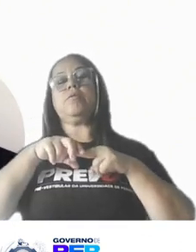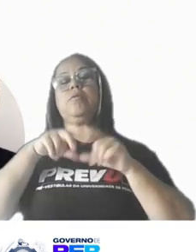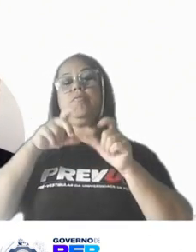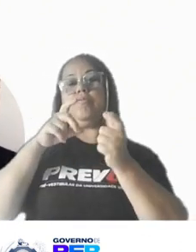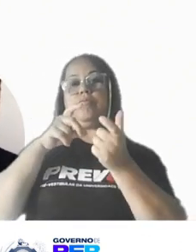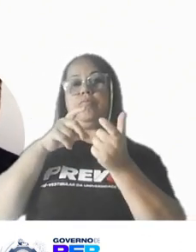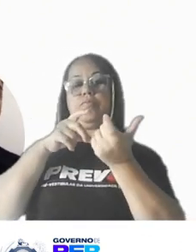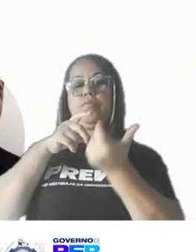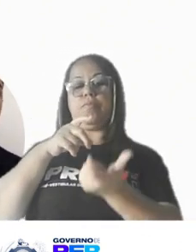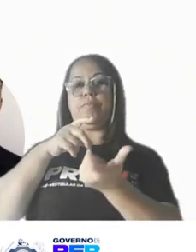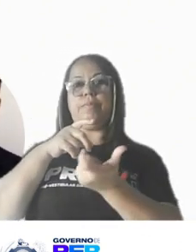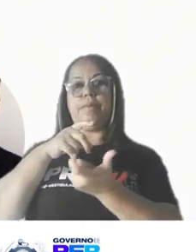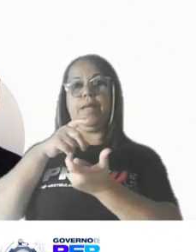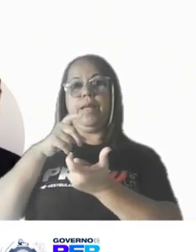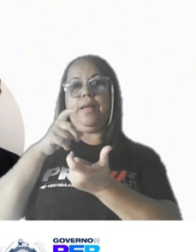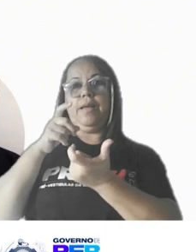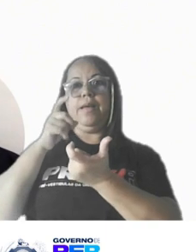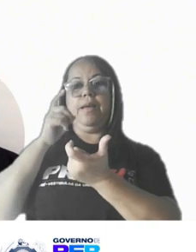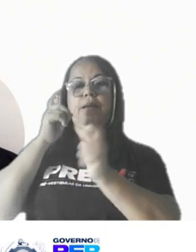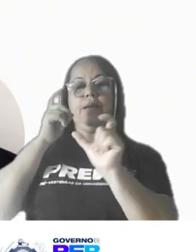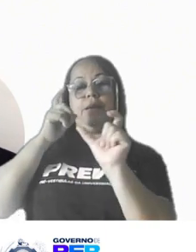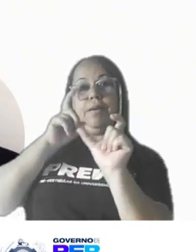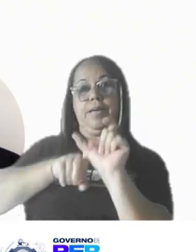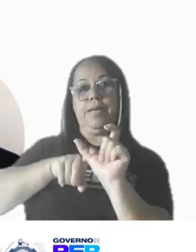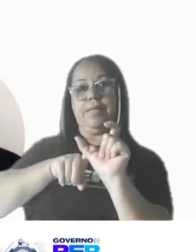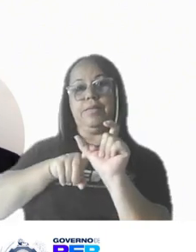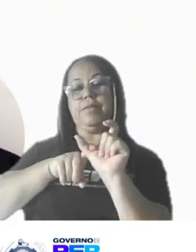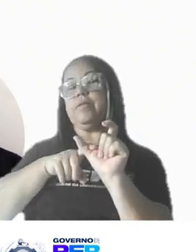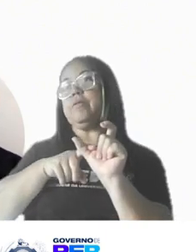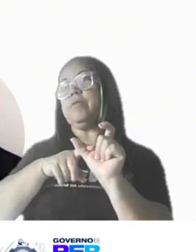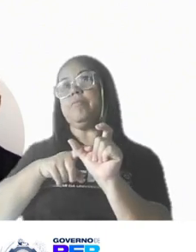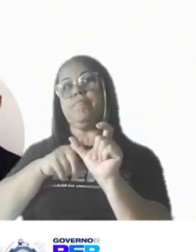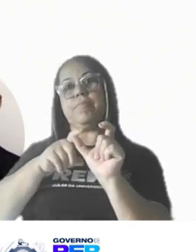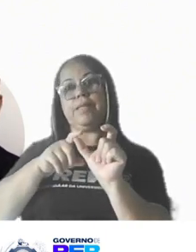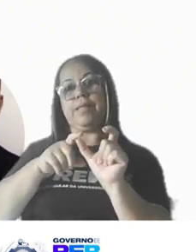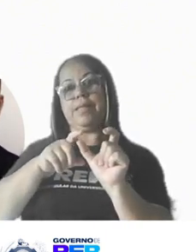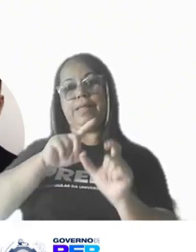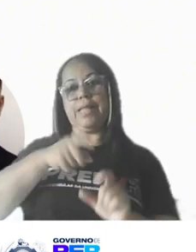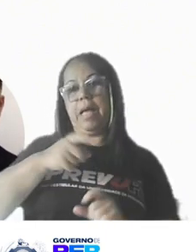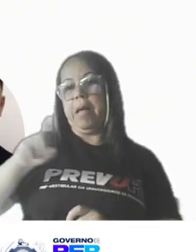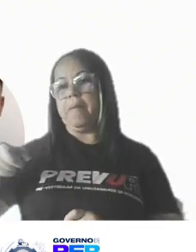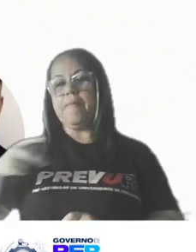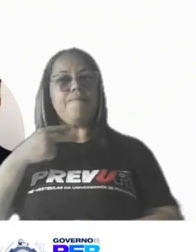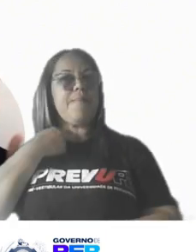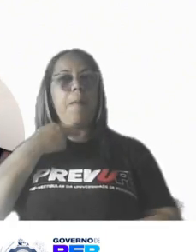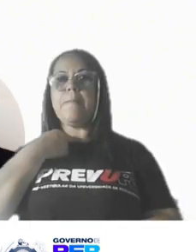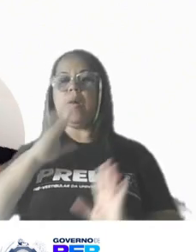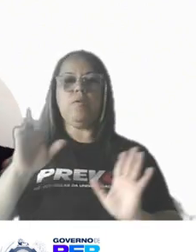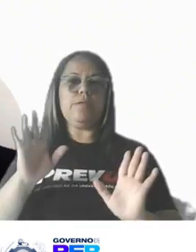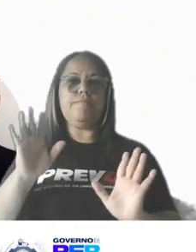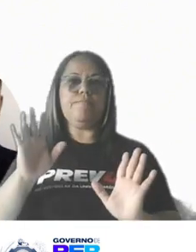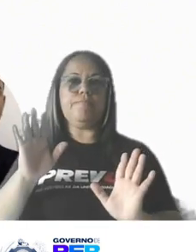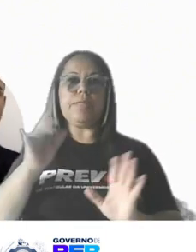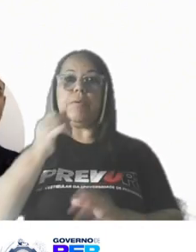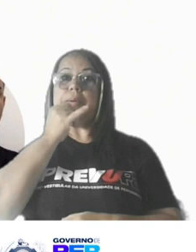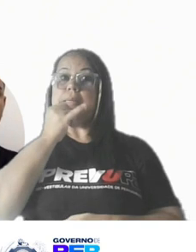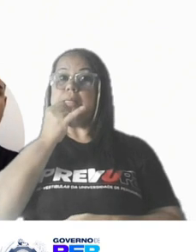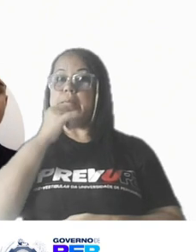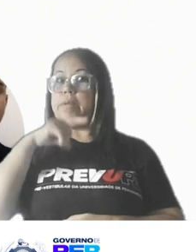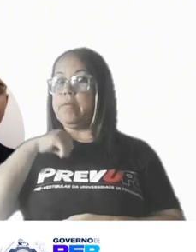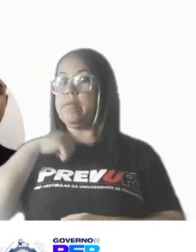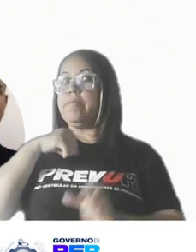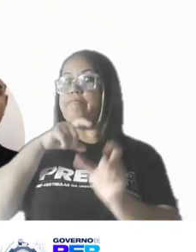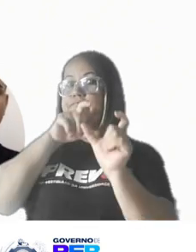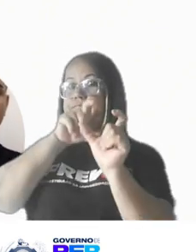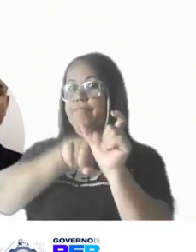adjuntos adnominais, quaisquer que sejam eles, não podem ser separados por vírgula. E aqui, eu tenho um exemplo